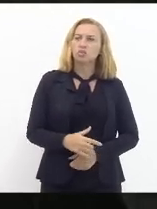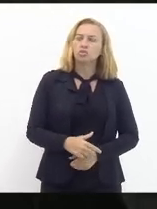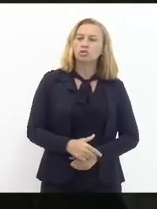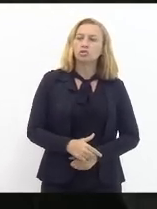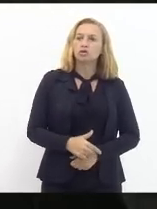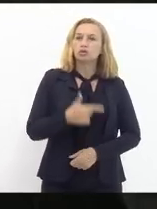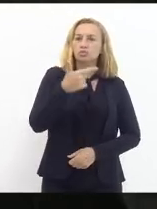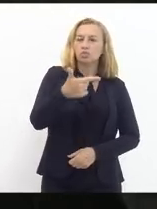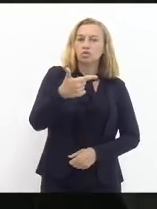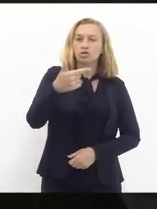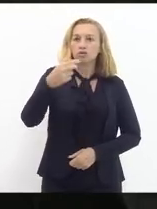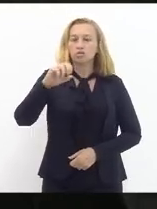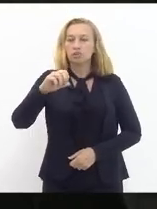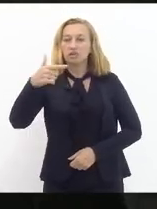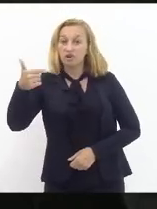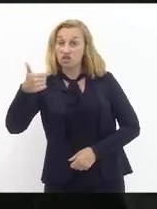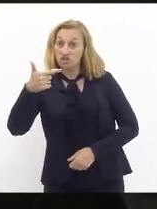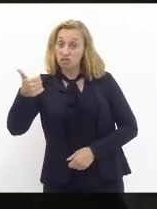7 de março de 2022,